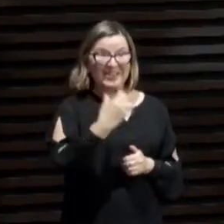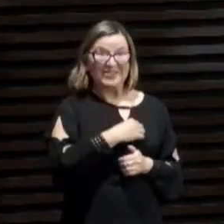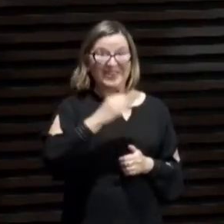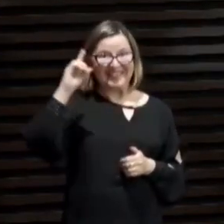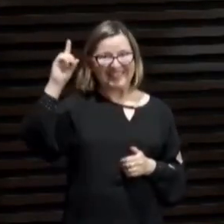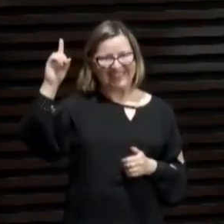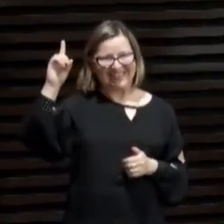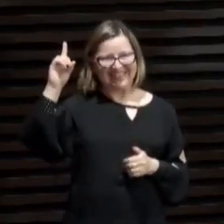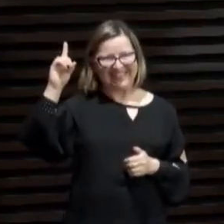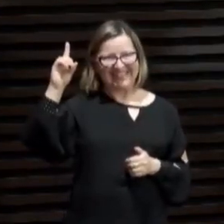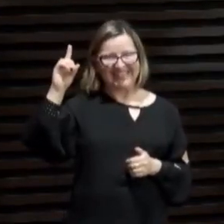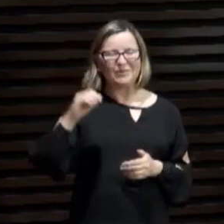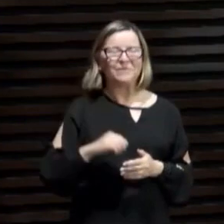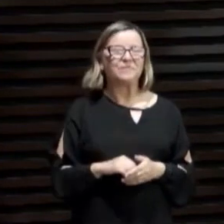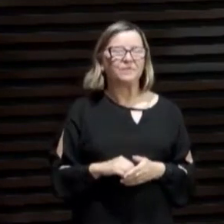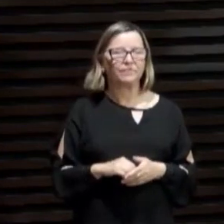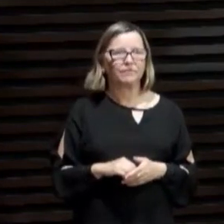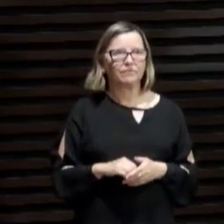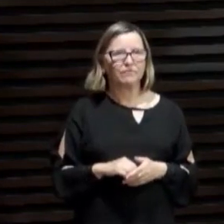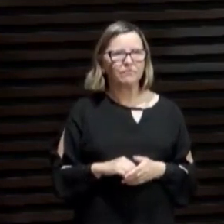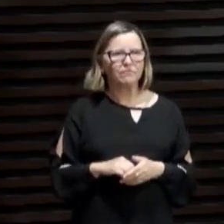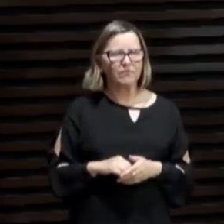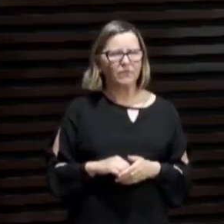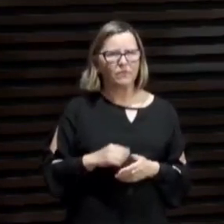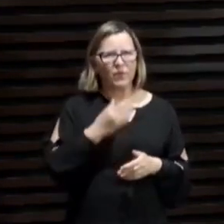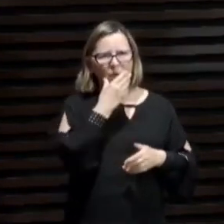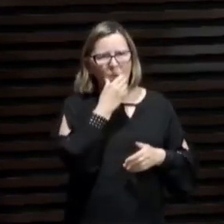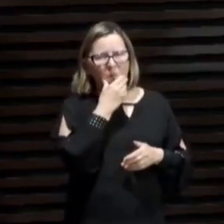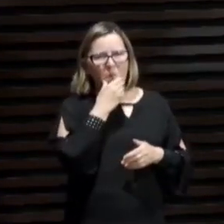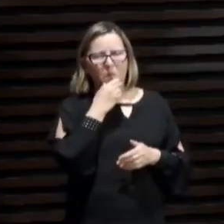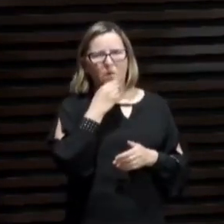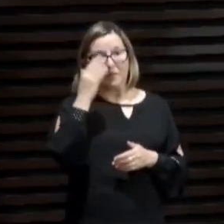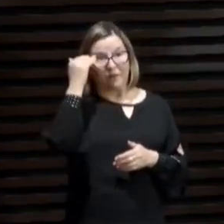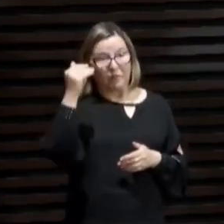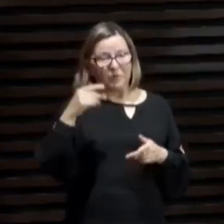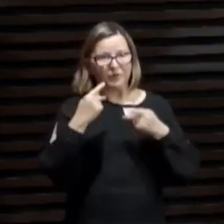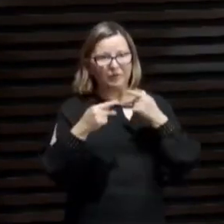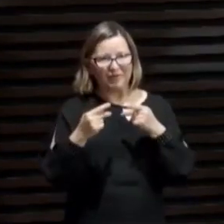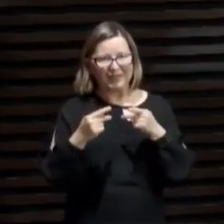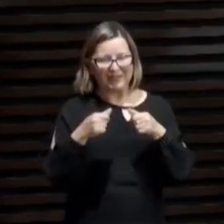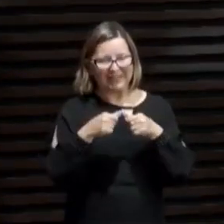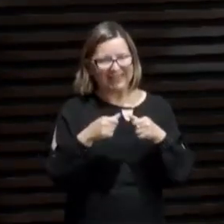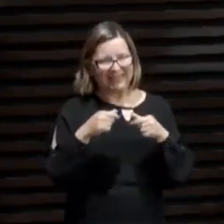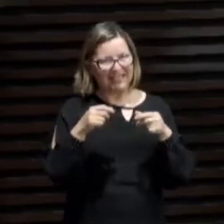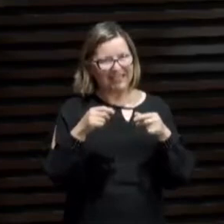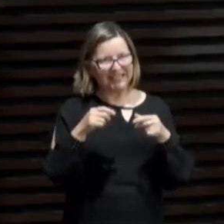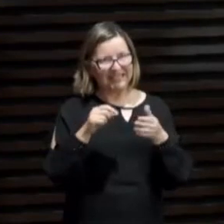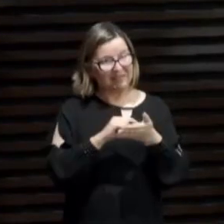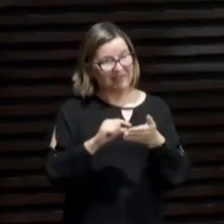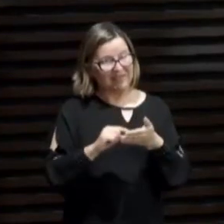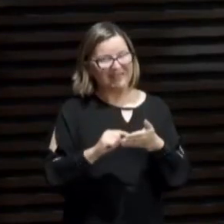Deus. O Dr. Lloyd Jones, ele diz assim acerca desse versículo: esta